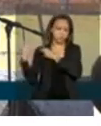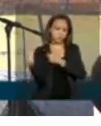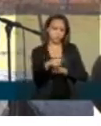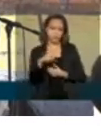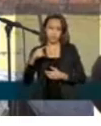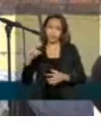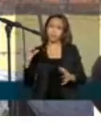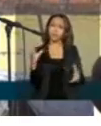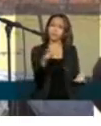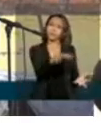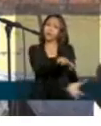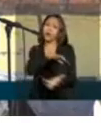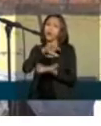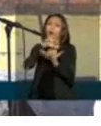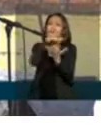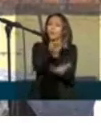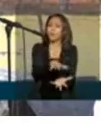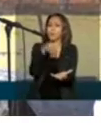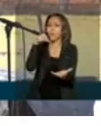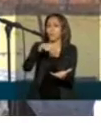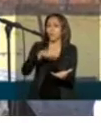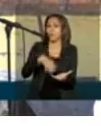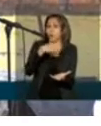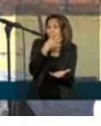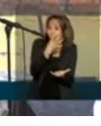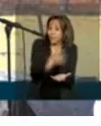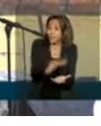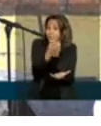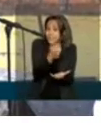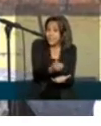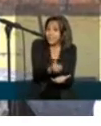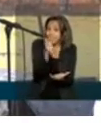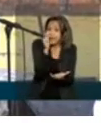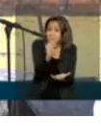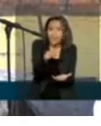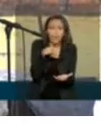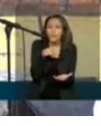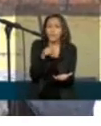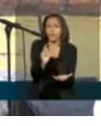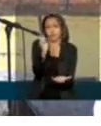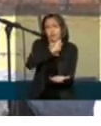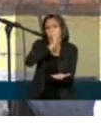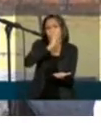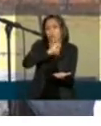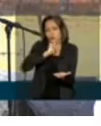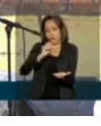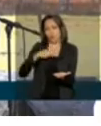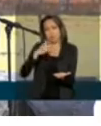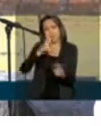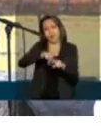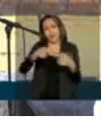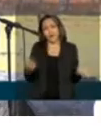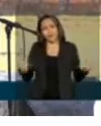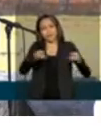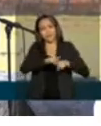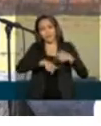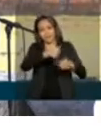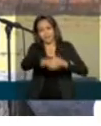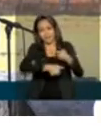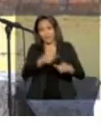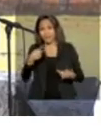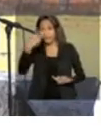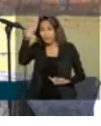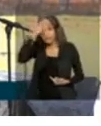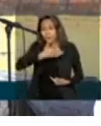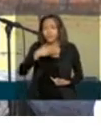Sul, ultrapassando os 467 toneladas de drogas apreendidas nessa parceria. Isso mostra o